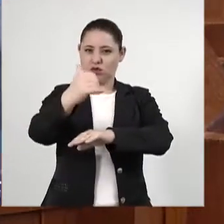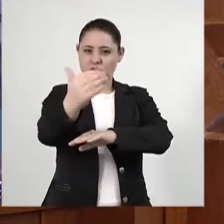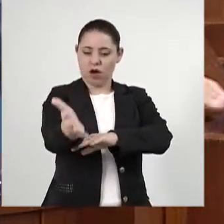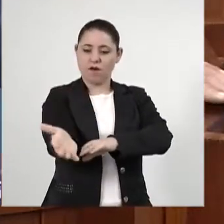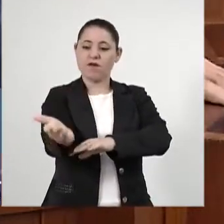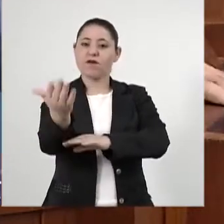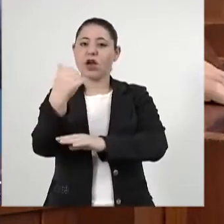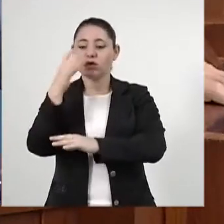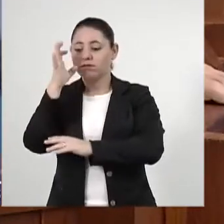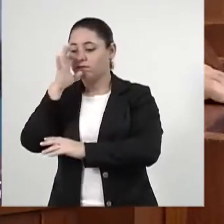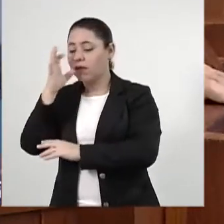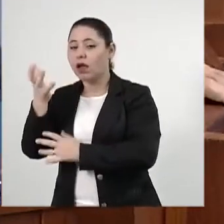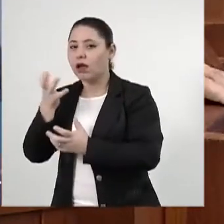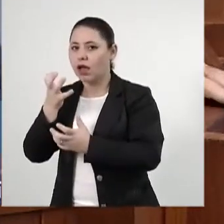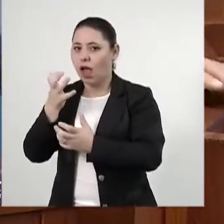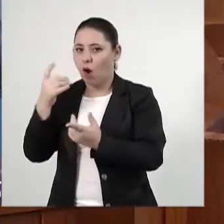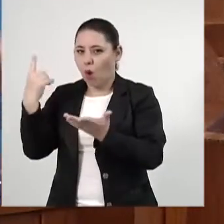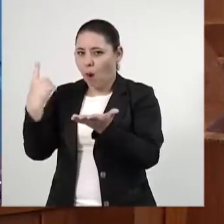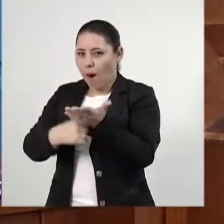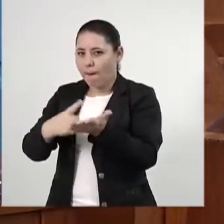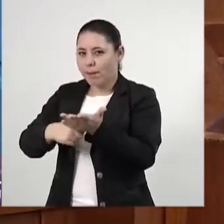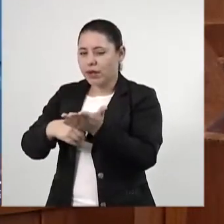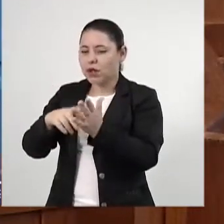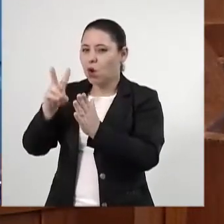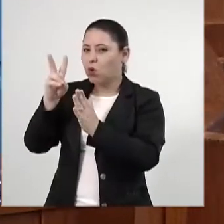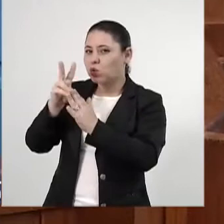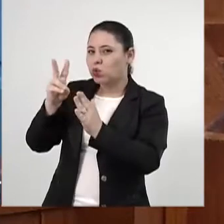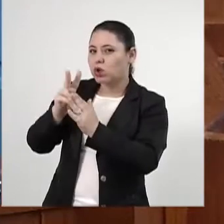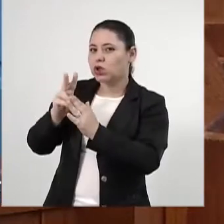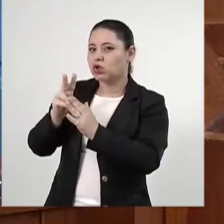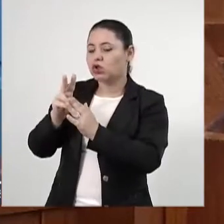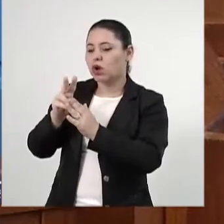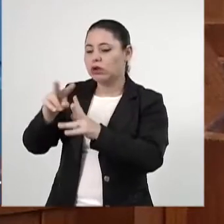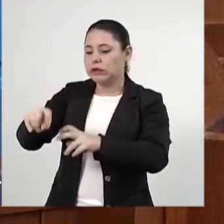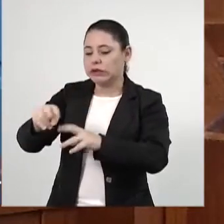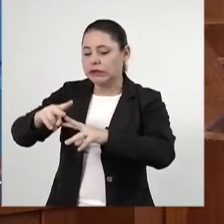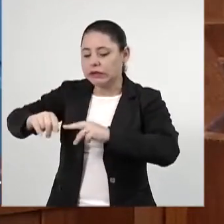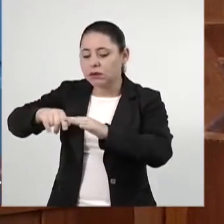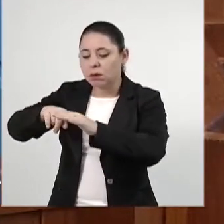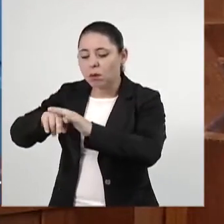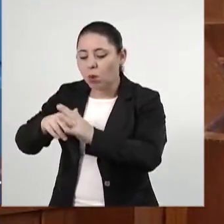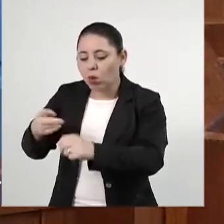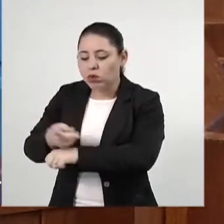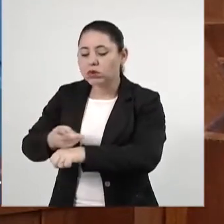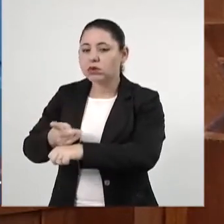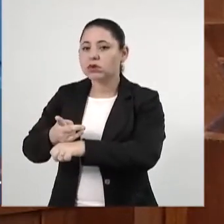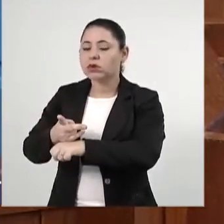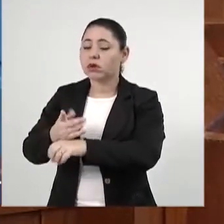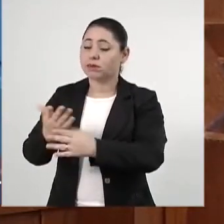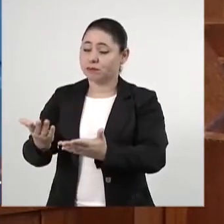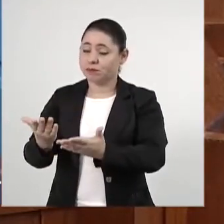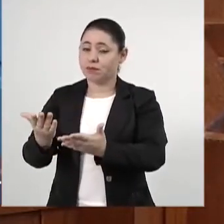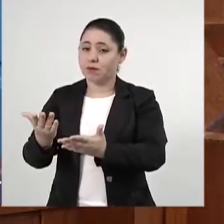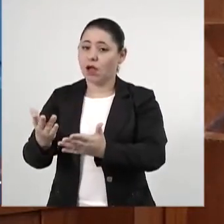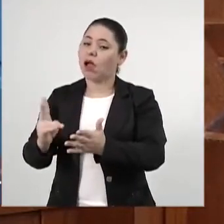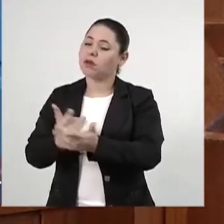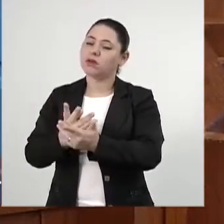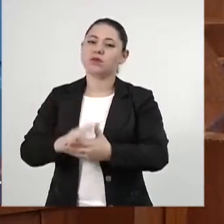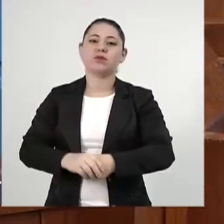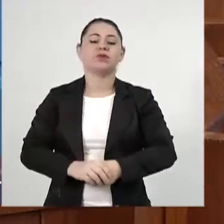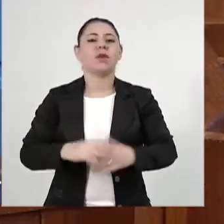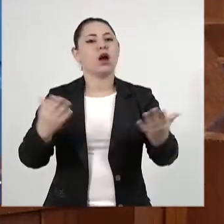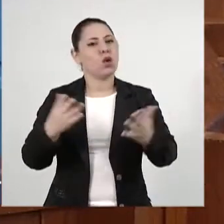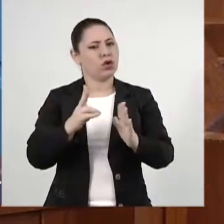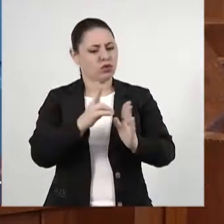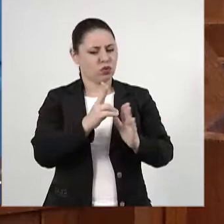de fora do país. Então, eu acho que alimentar índio que agride a Constituição, que desrespeita